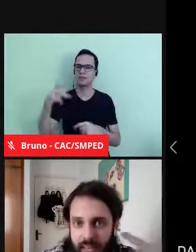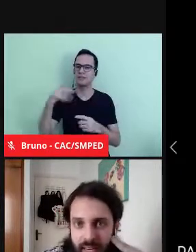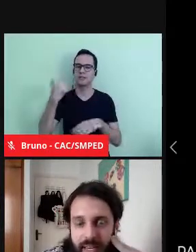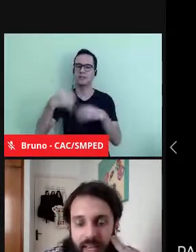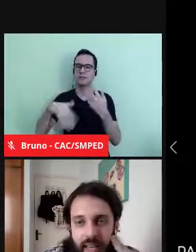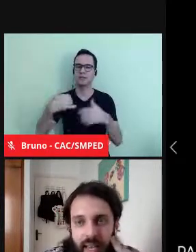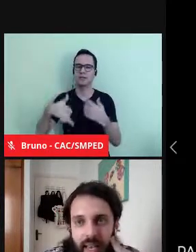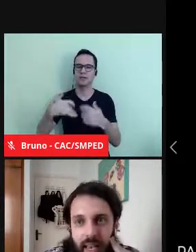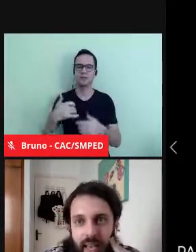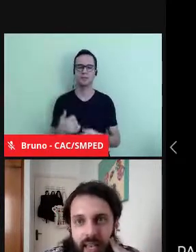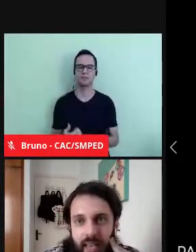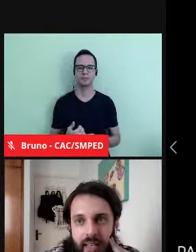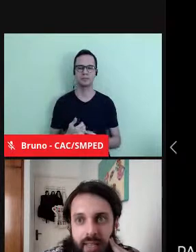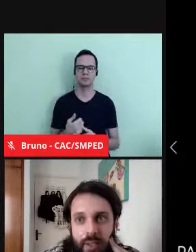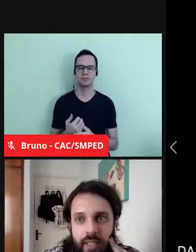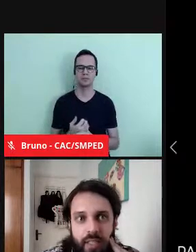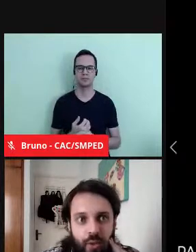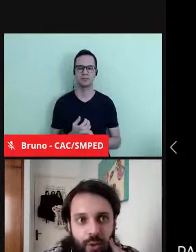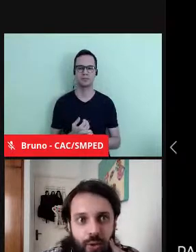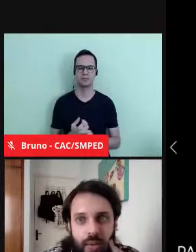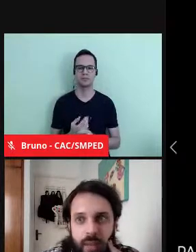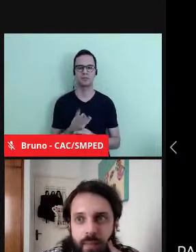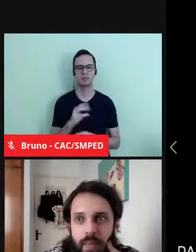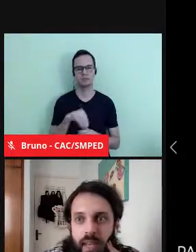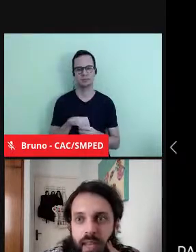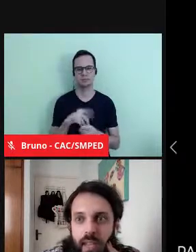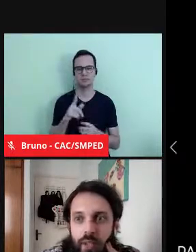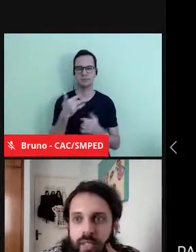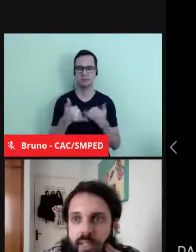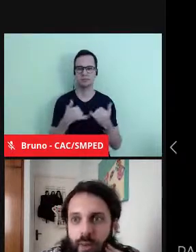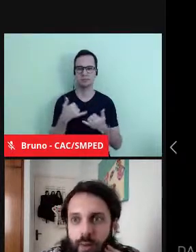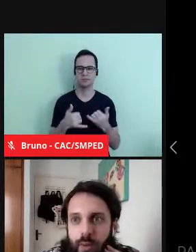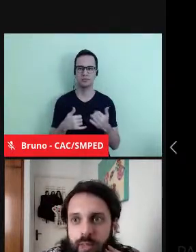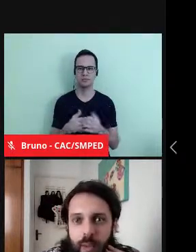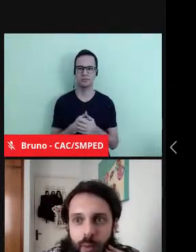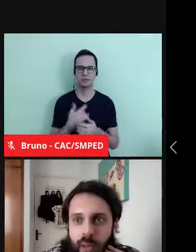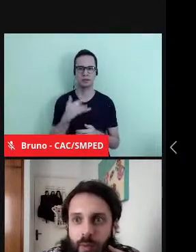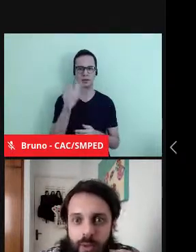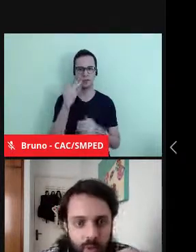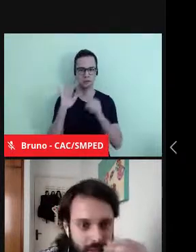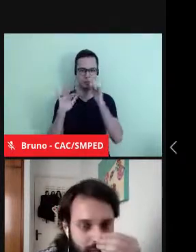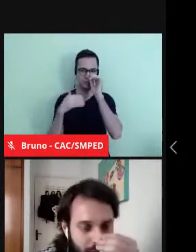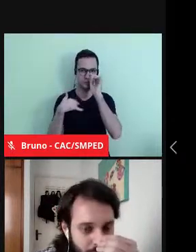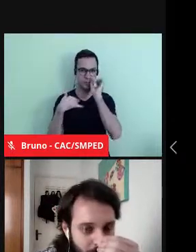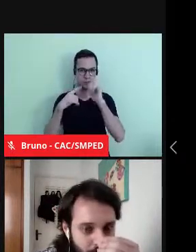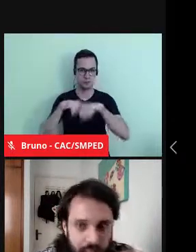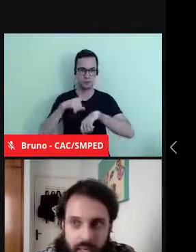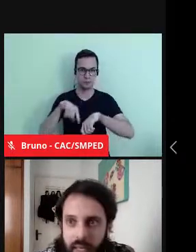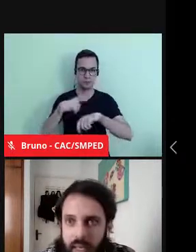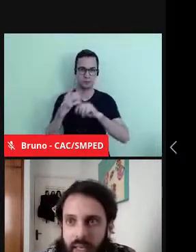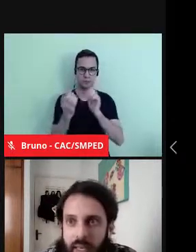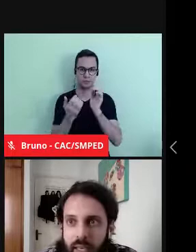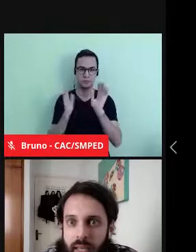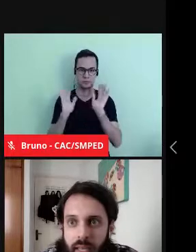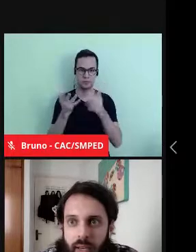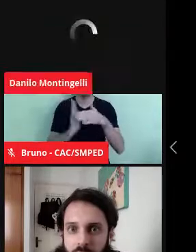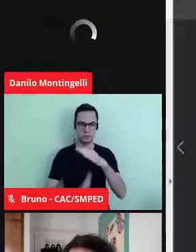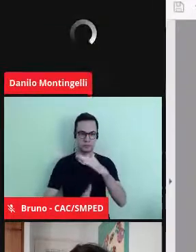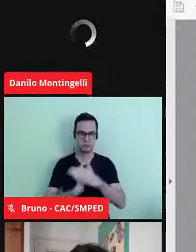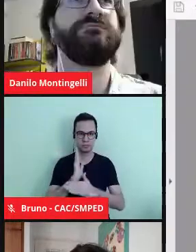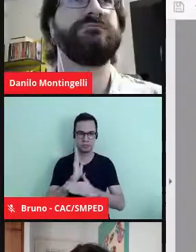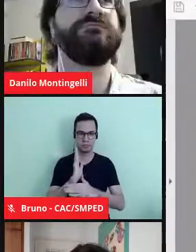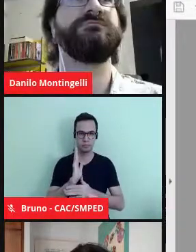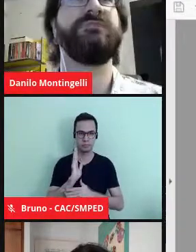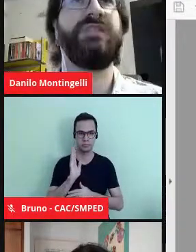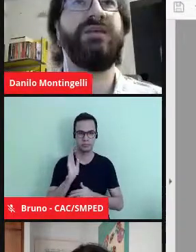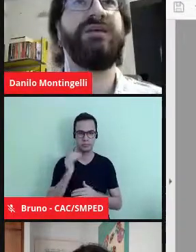etc., dentro desse jogo, né? Eu não sei se eu extrapolei muito tempo aqui, eu vou